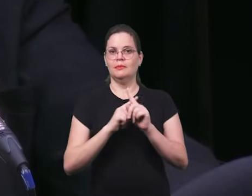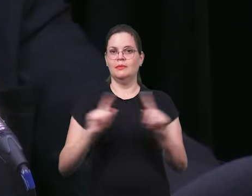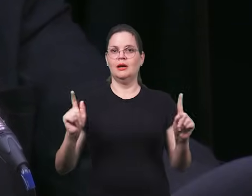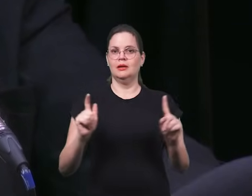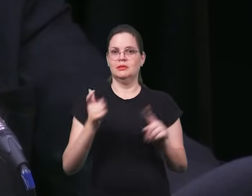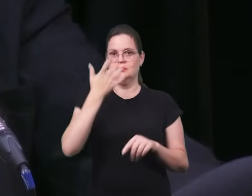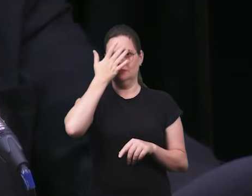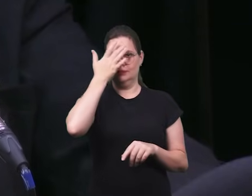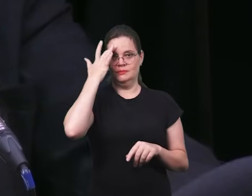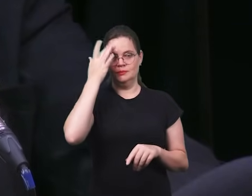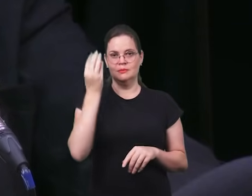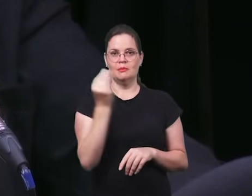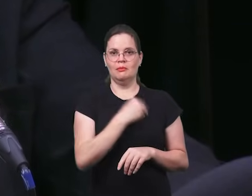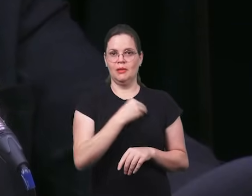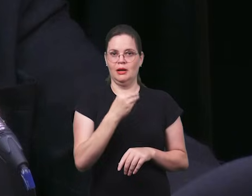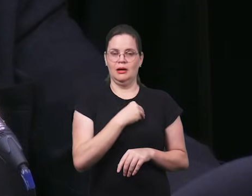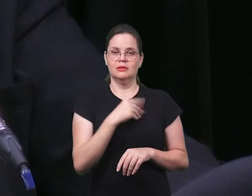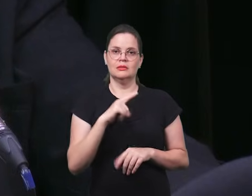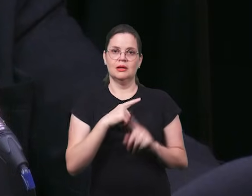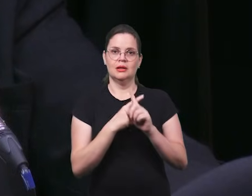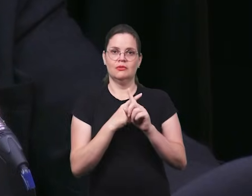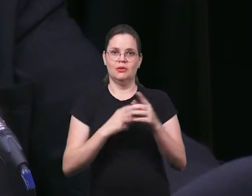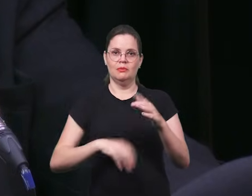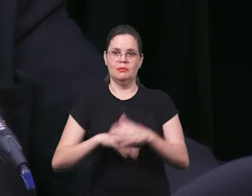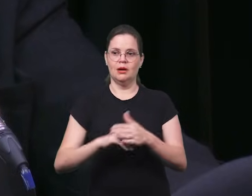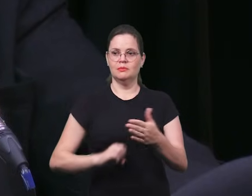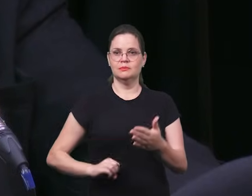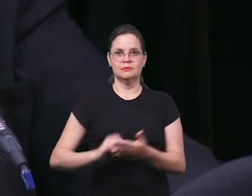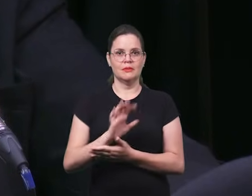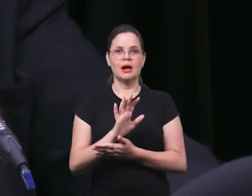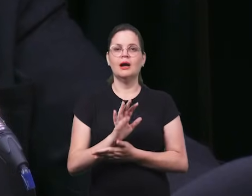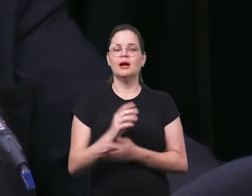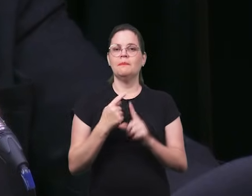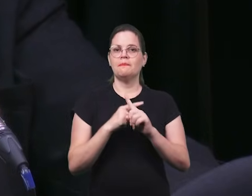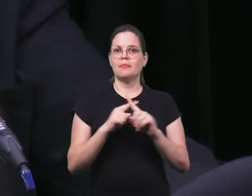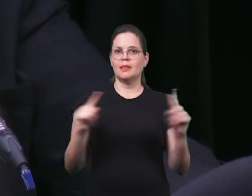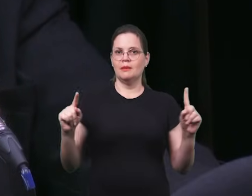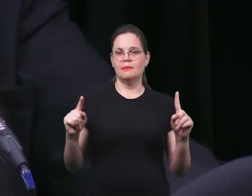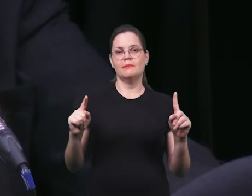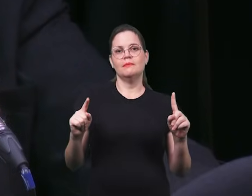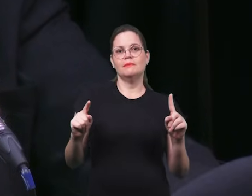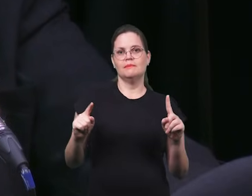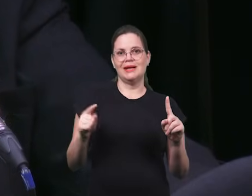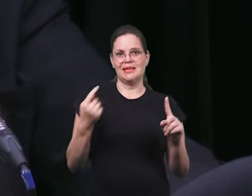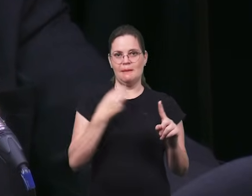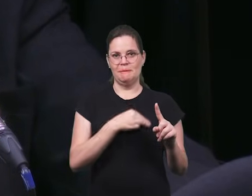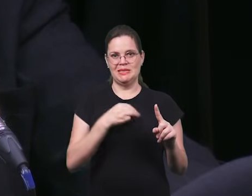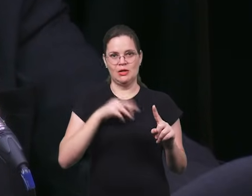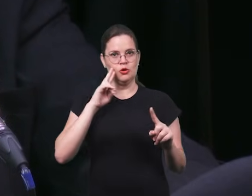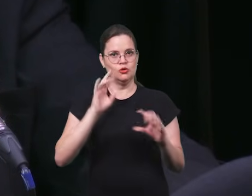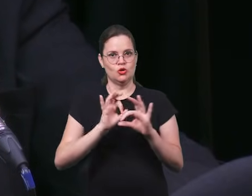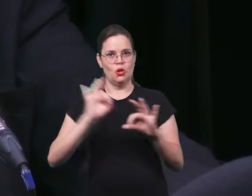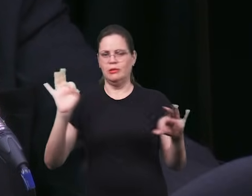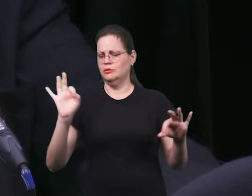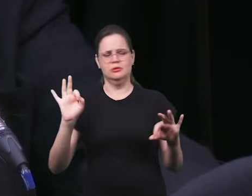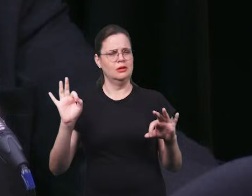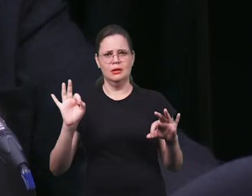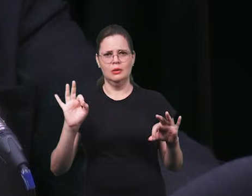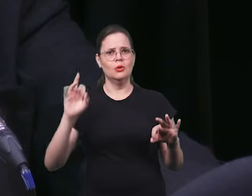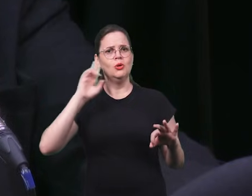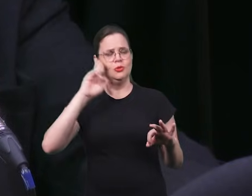pastor Rosete falou, e destituído foi da glória, mas não foi destituído da misericórdia do Senhor, que o Senhor